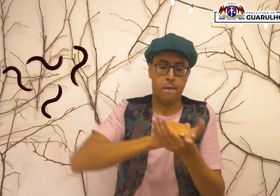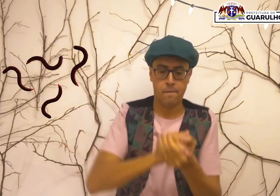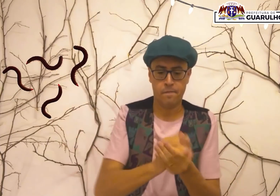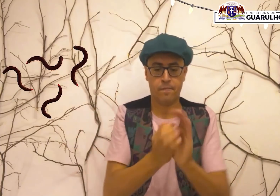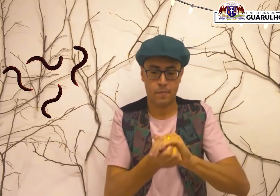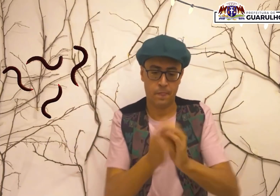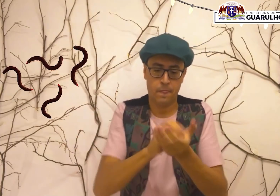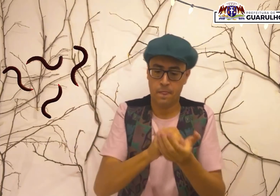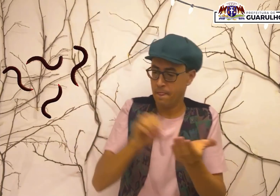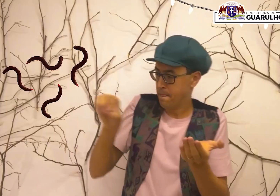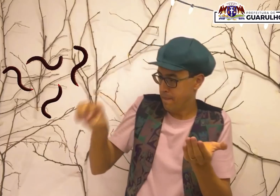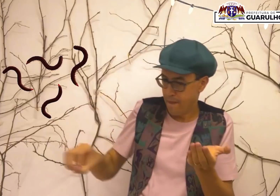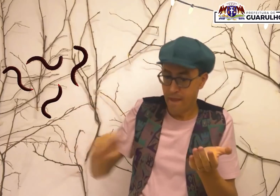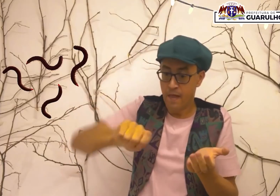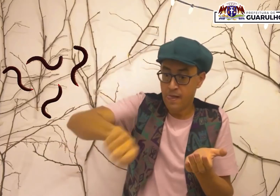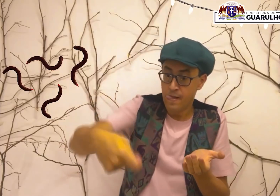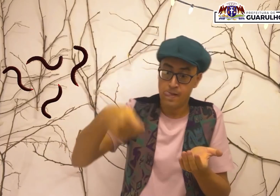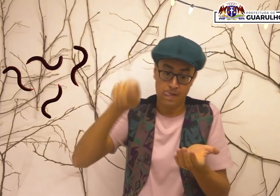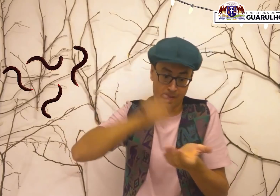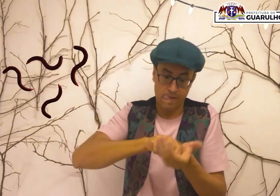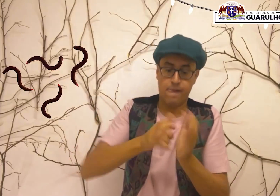e fazia os bolinhos de minhoca.